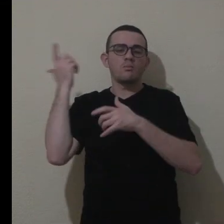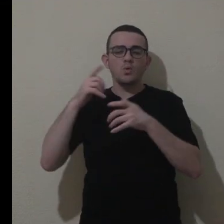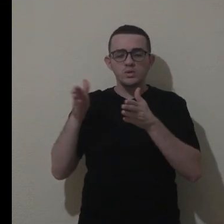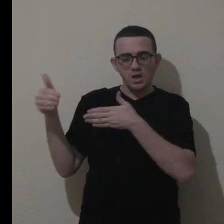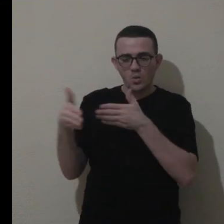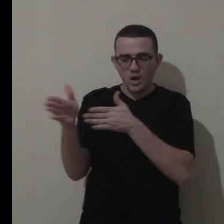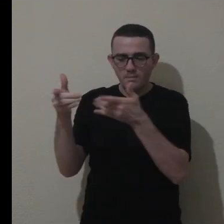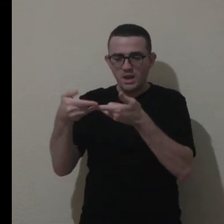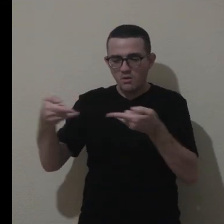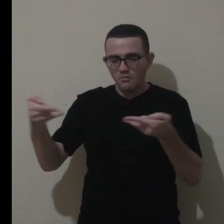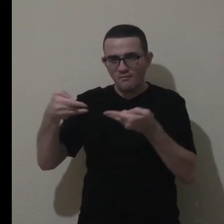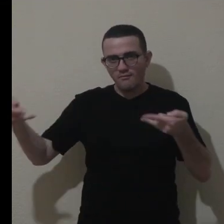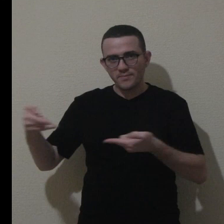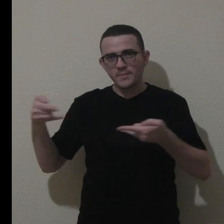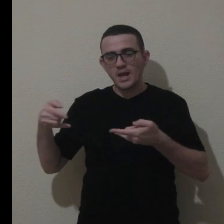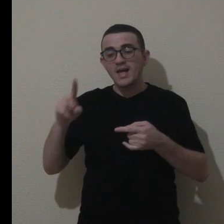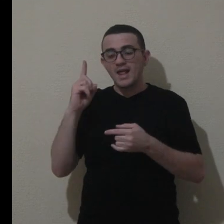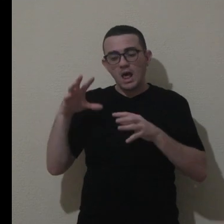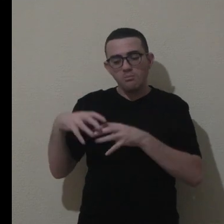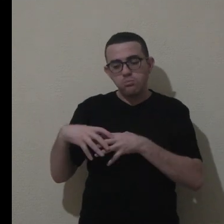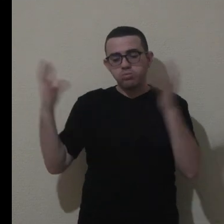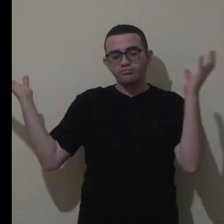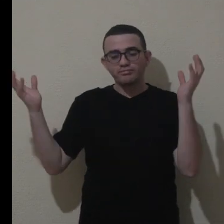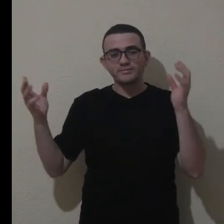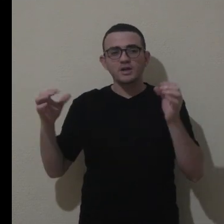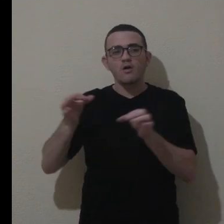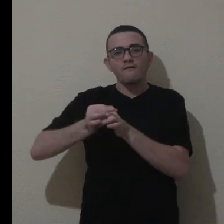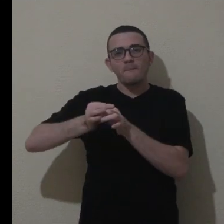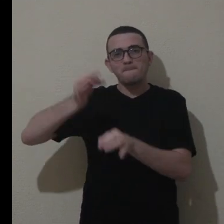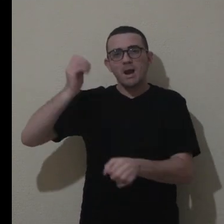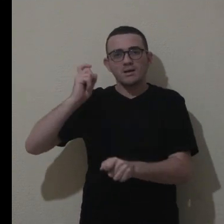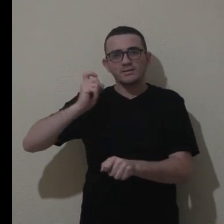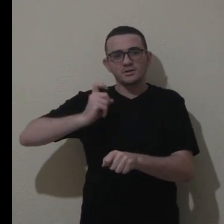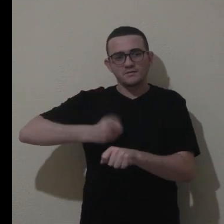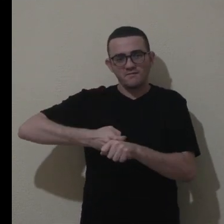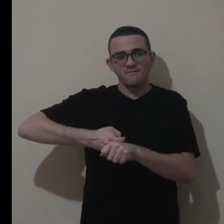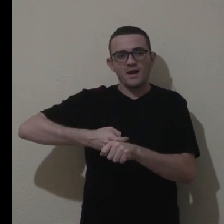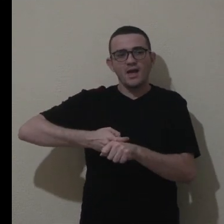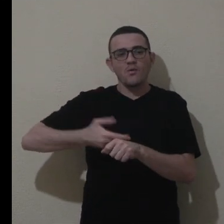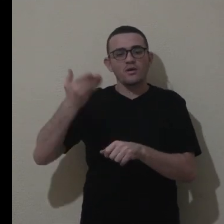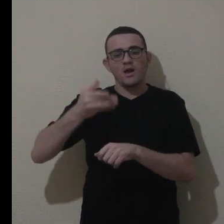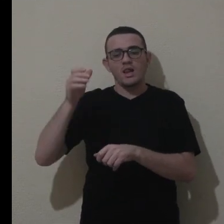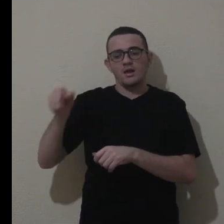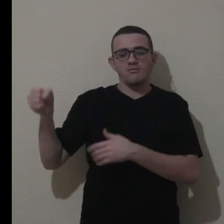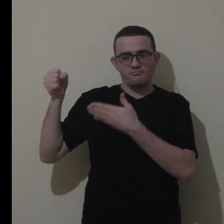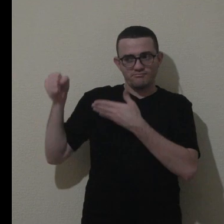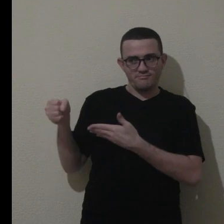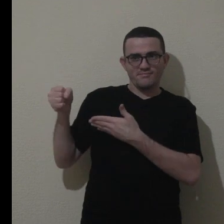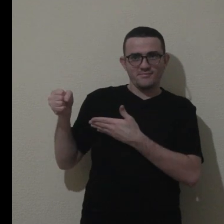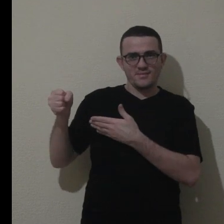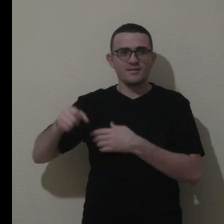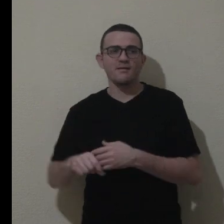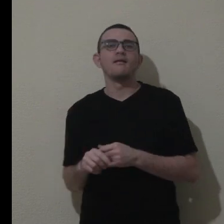as estradas, e numa dessas explosões, né, uma barra de ferro, até ele está aqui